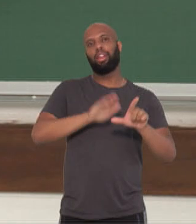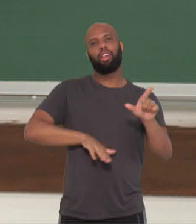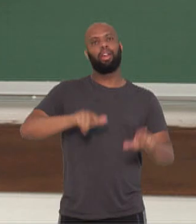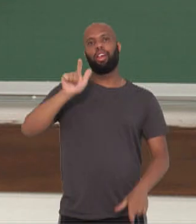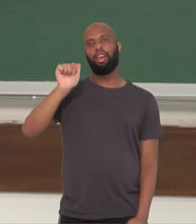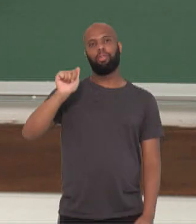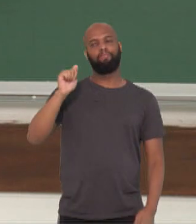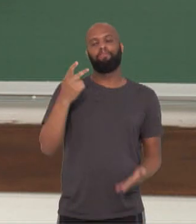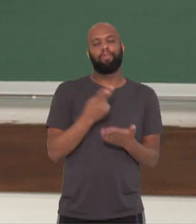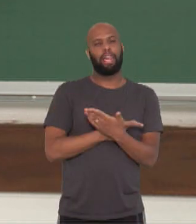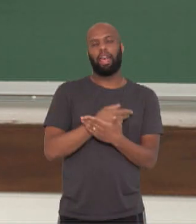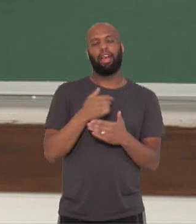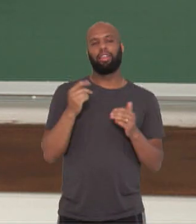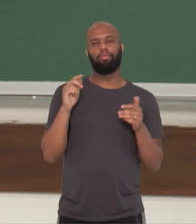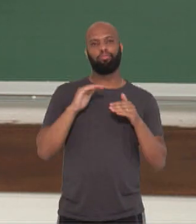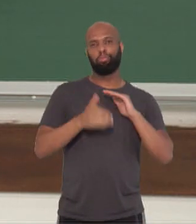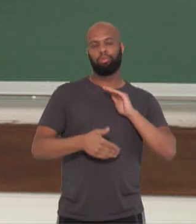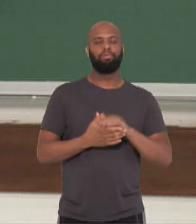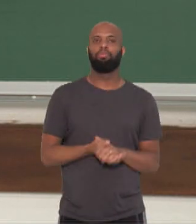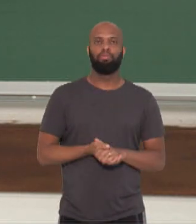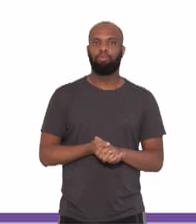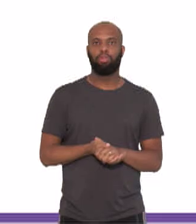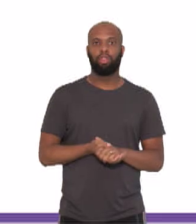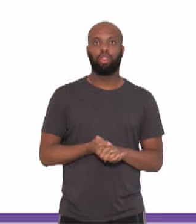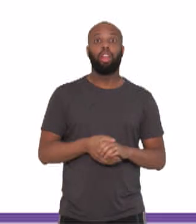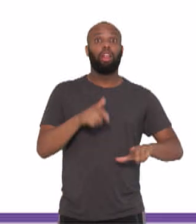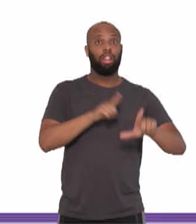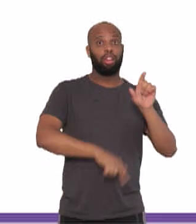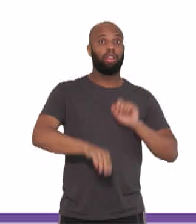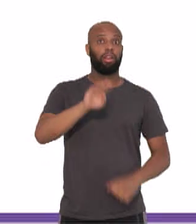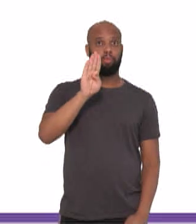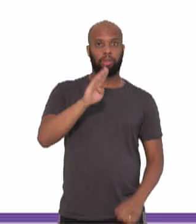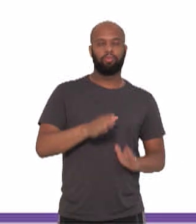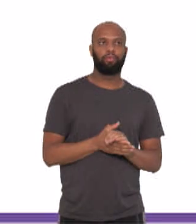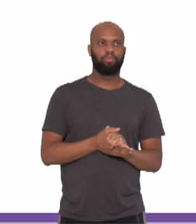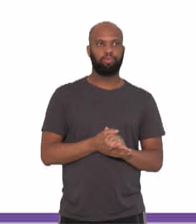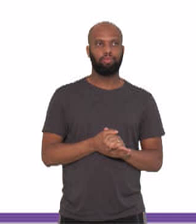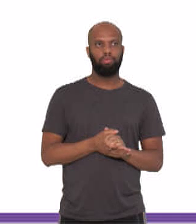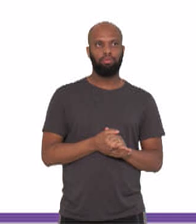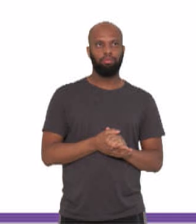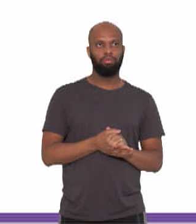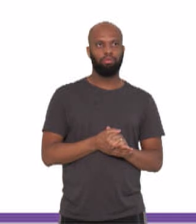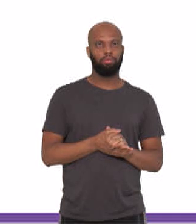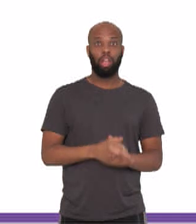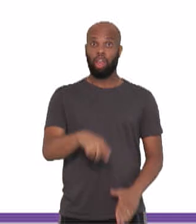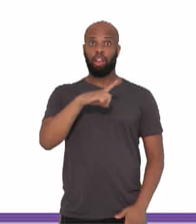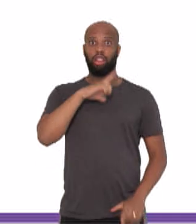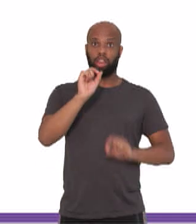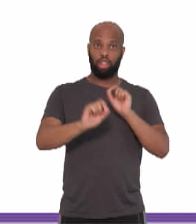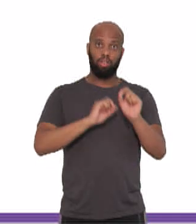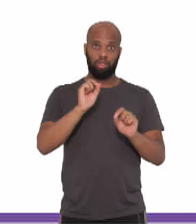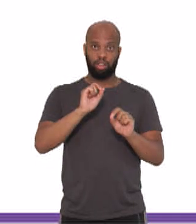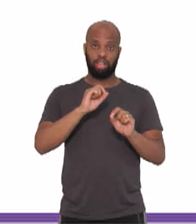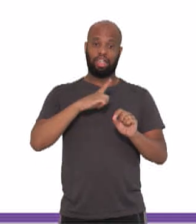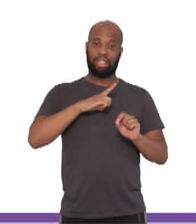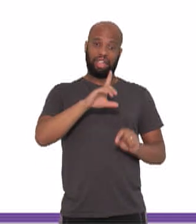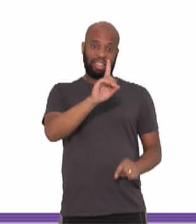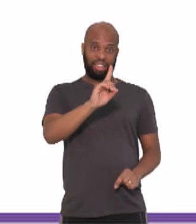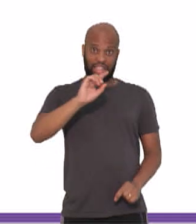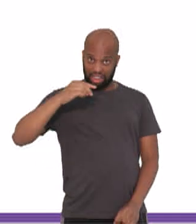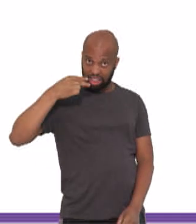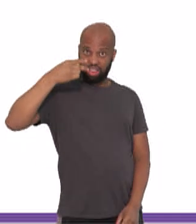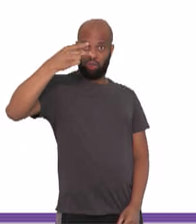A, torna ela incorreta. Letra B. É inversamente proporcional ao quadrado da